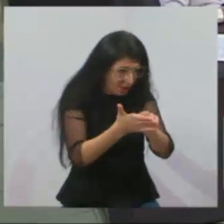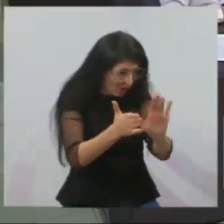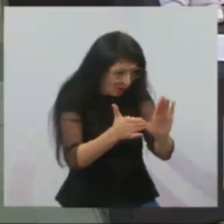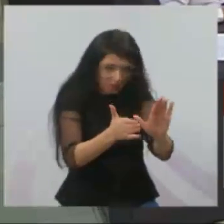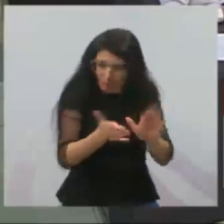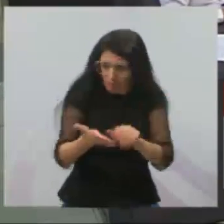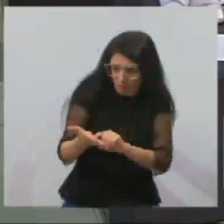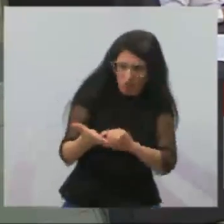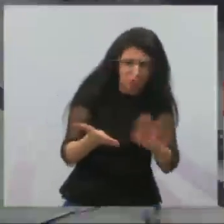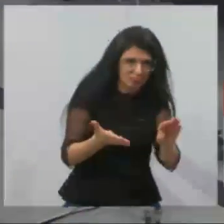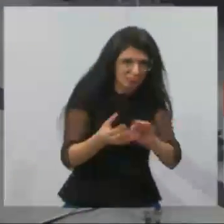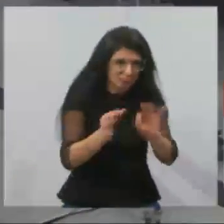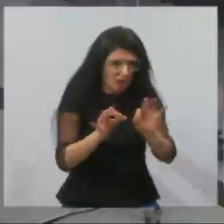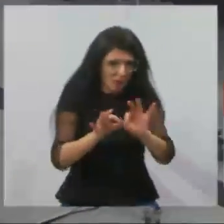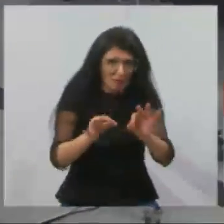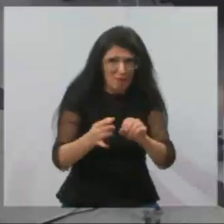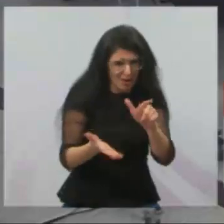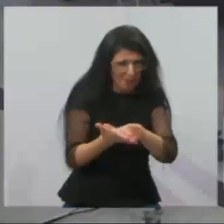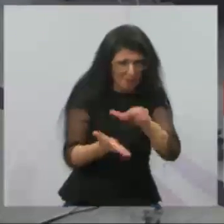Vai corrigir a lista.